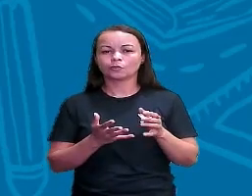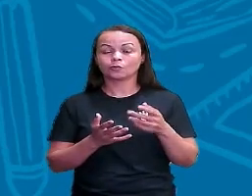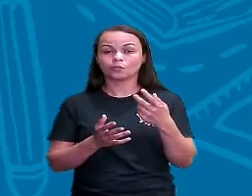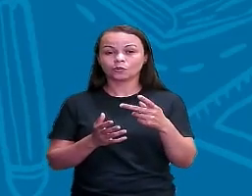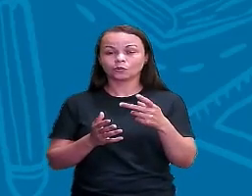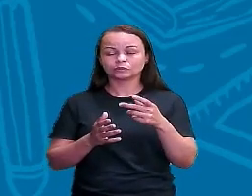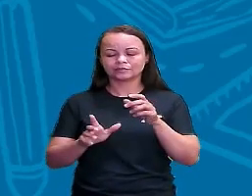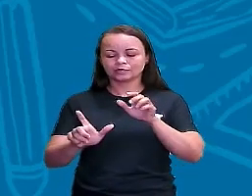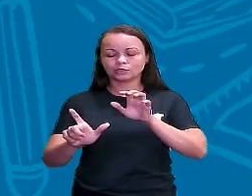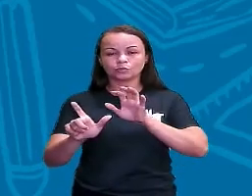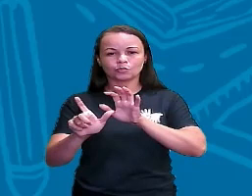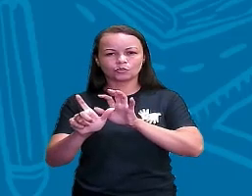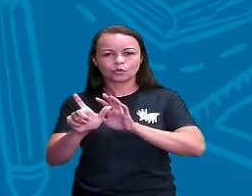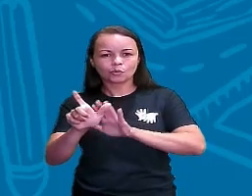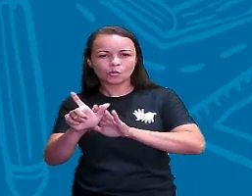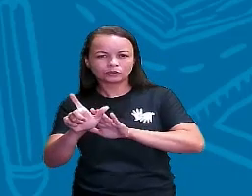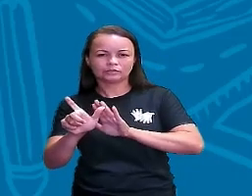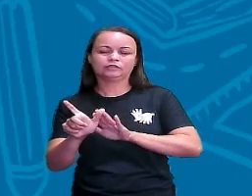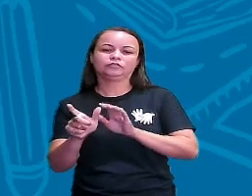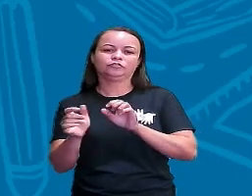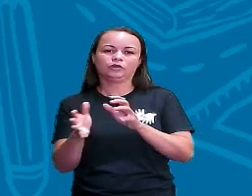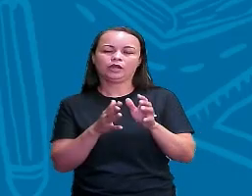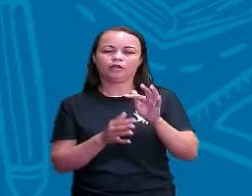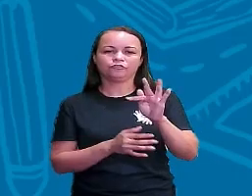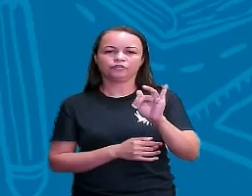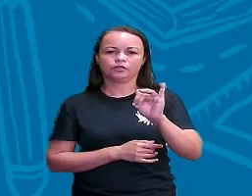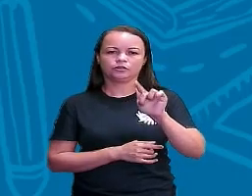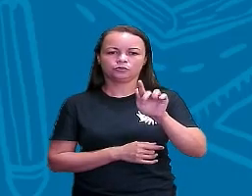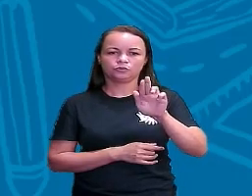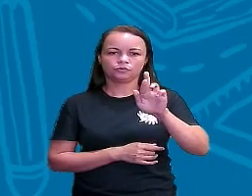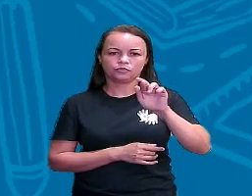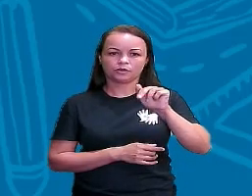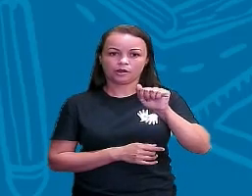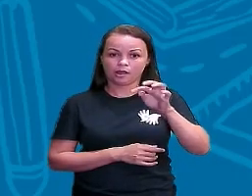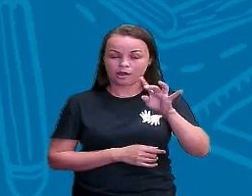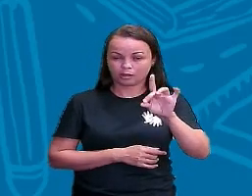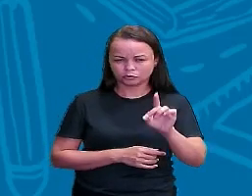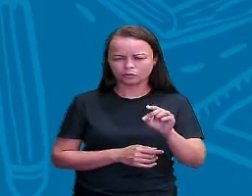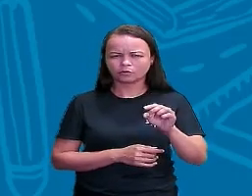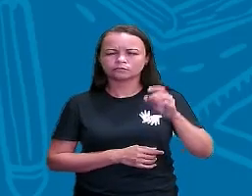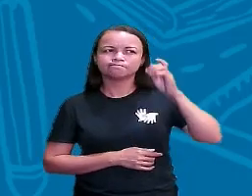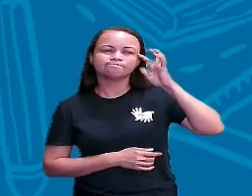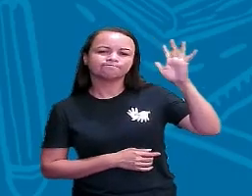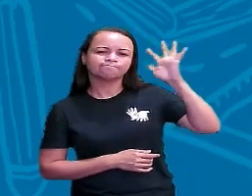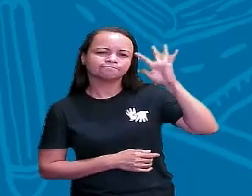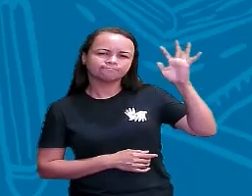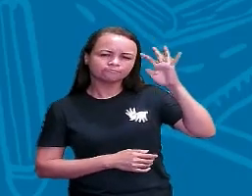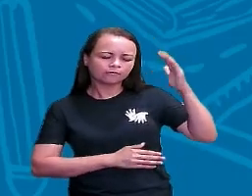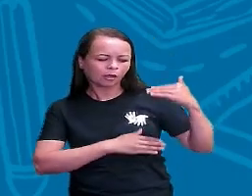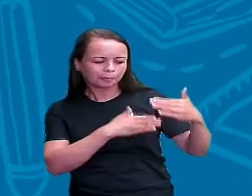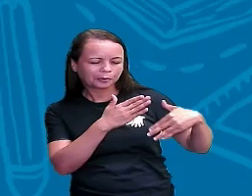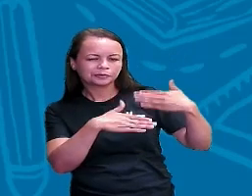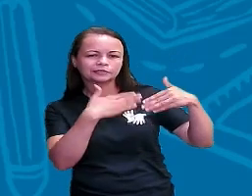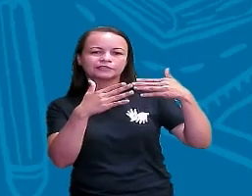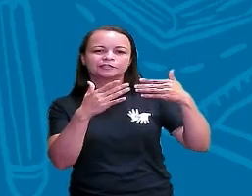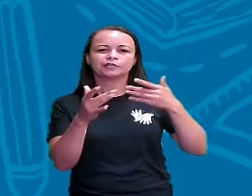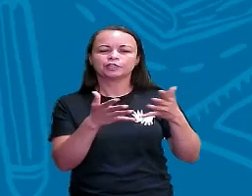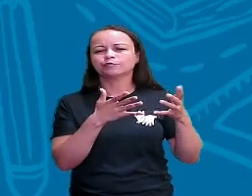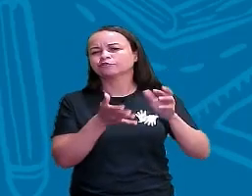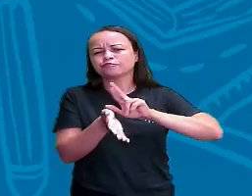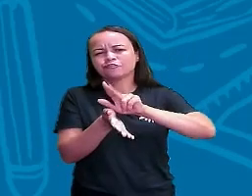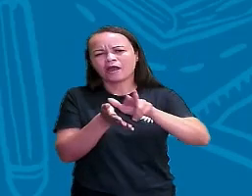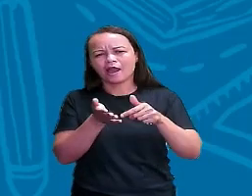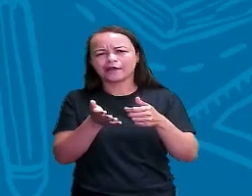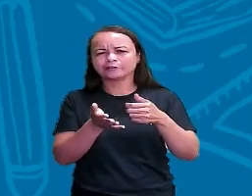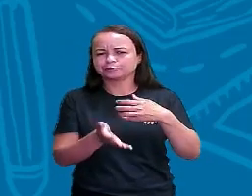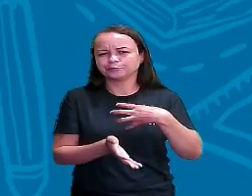um sentido figurado, onde por meio da imaginação produzimos aí